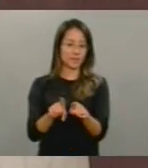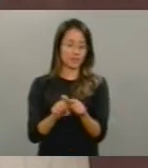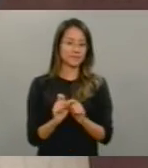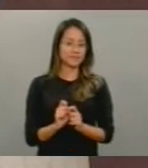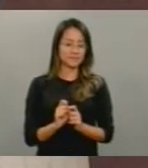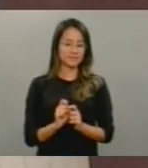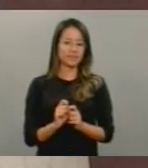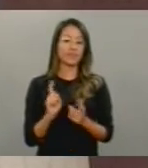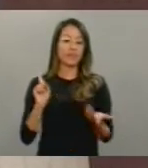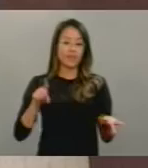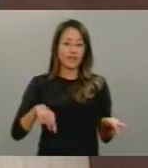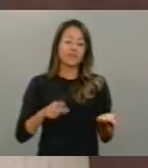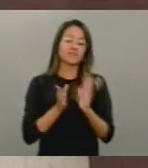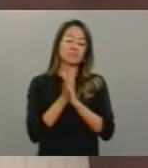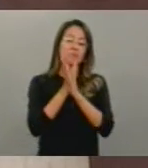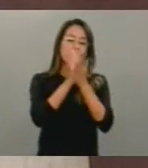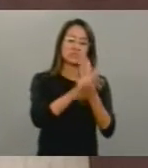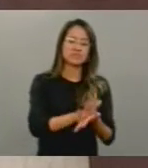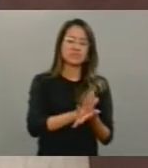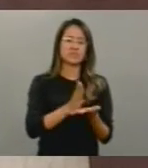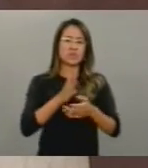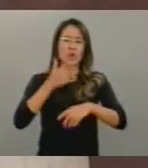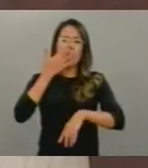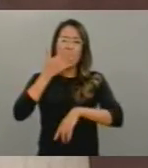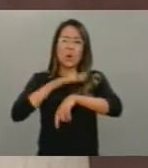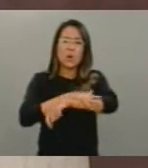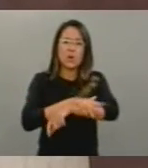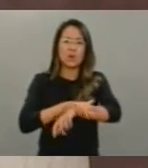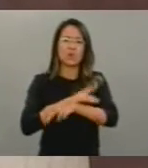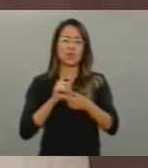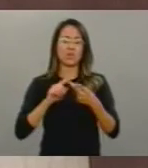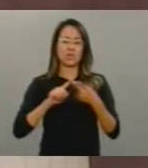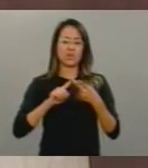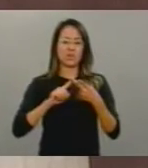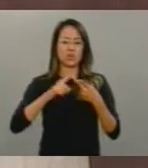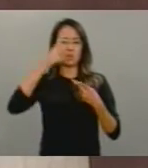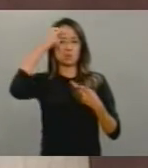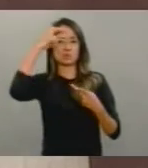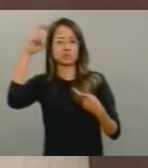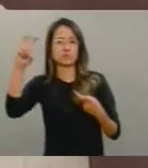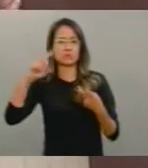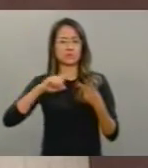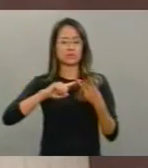de gênero, de orientação sexual, de cultura. Portanto,